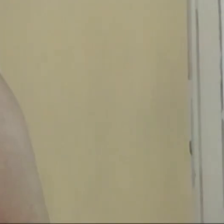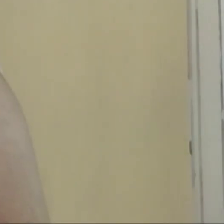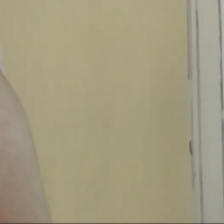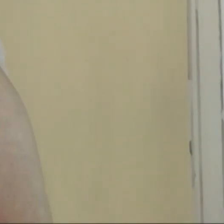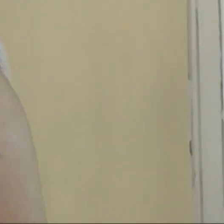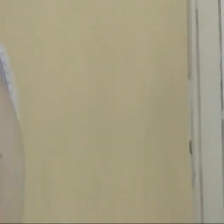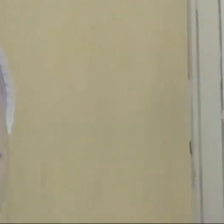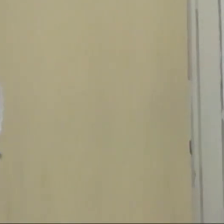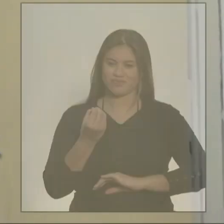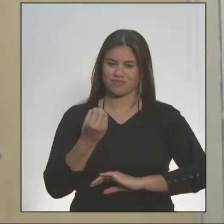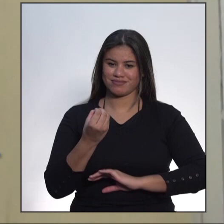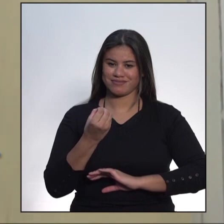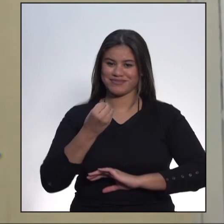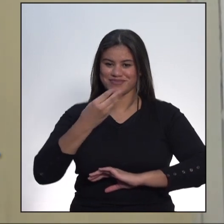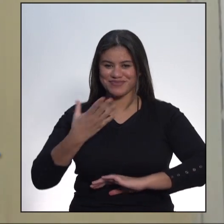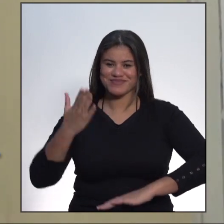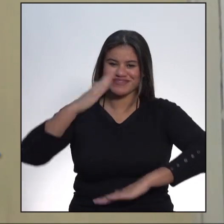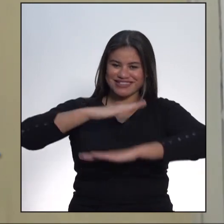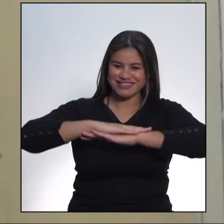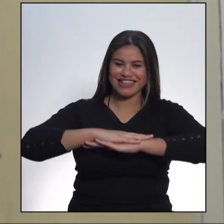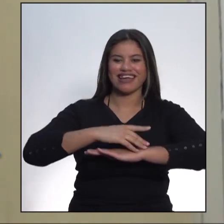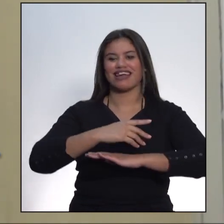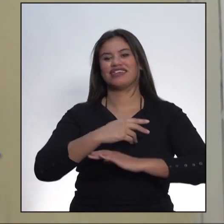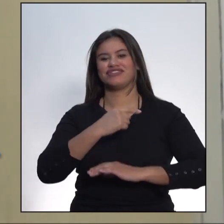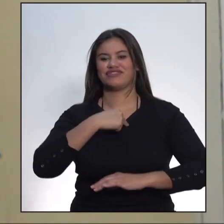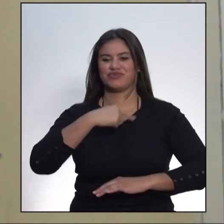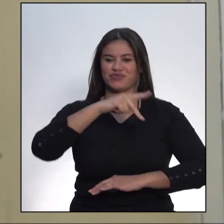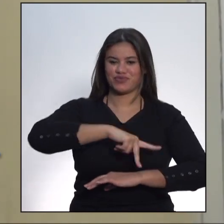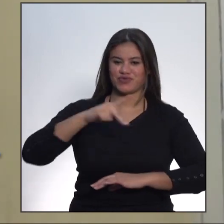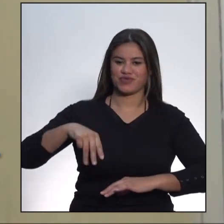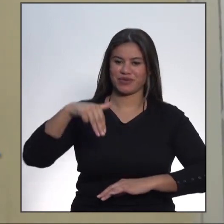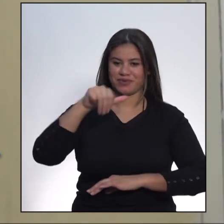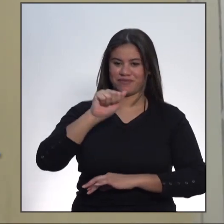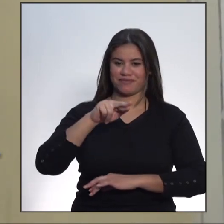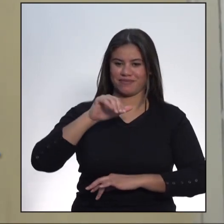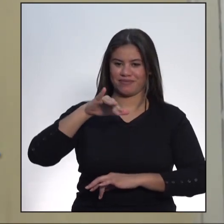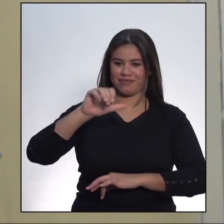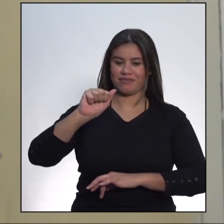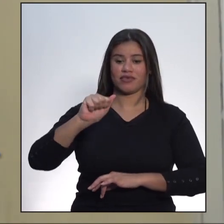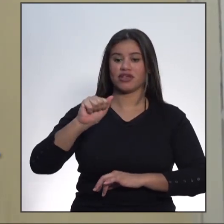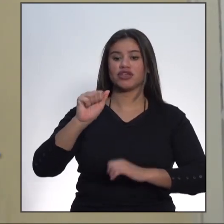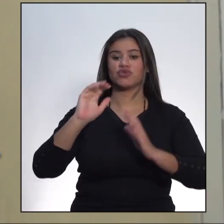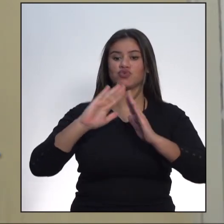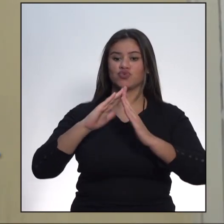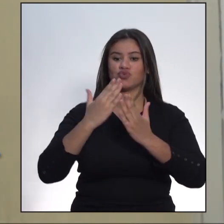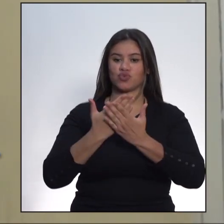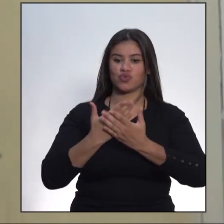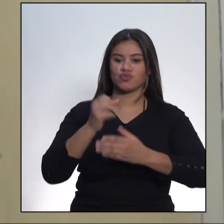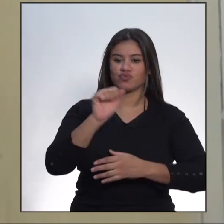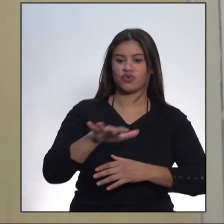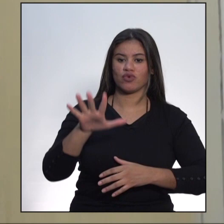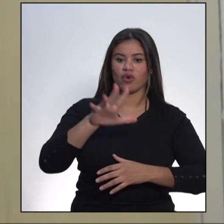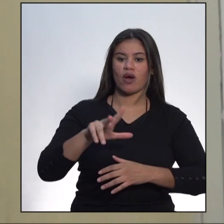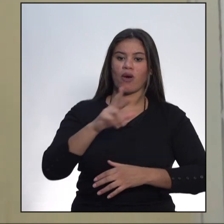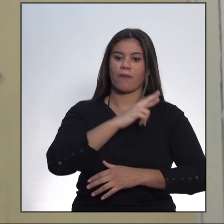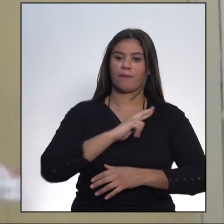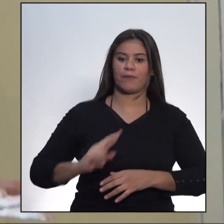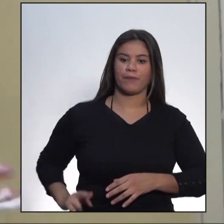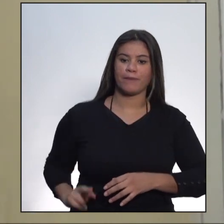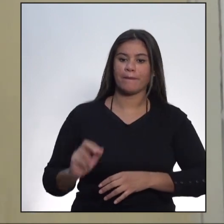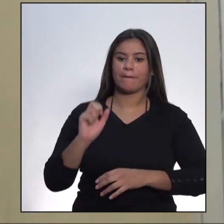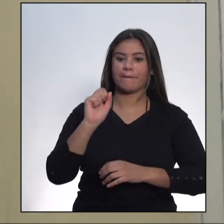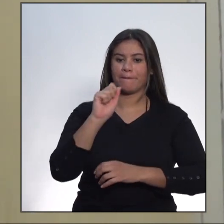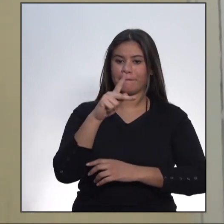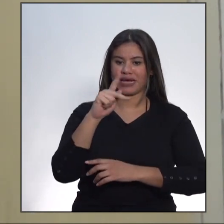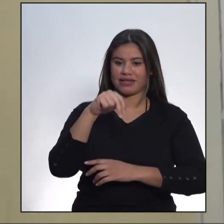Boa tarde, sou a professora Márcia, da Escola Estadual República do Panamá. Sejam todos bem-vindos à nossa